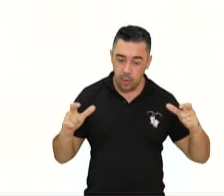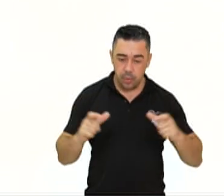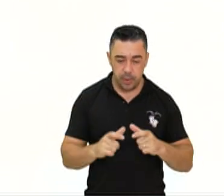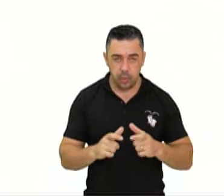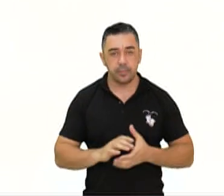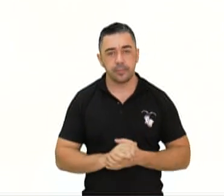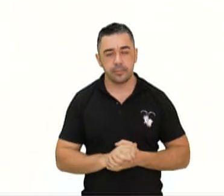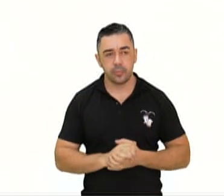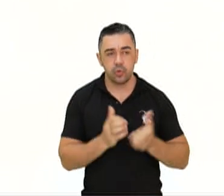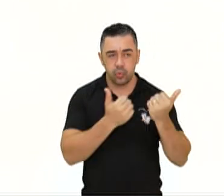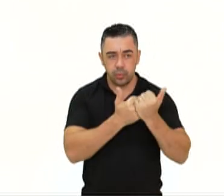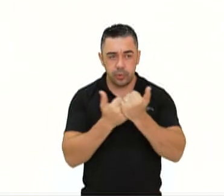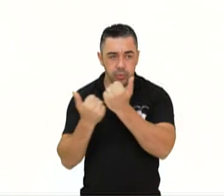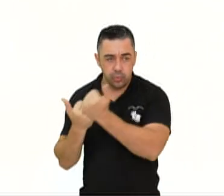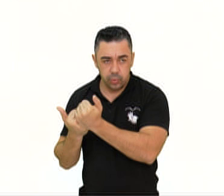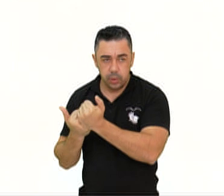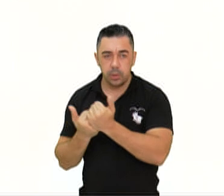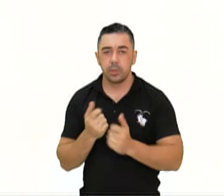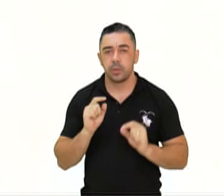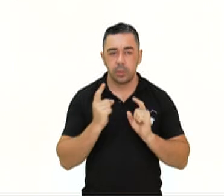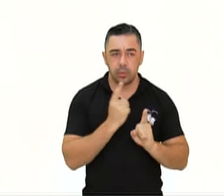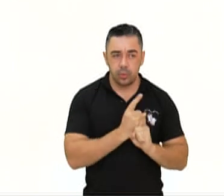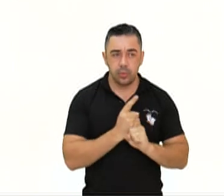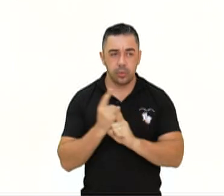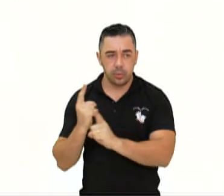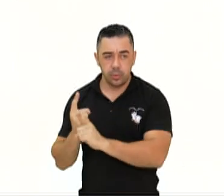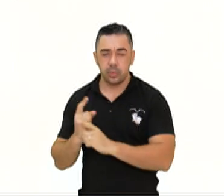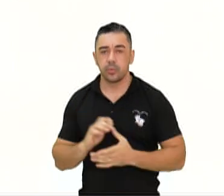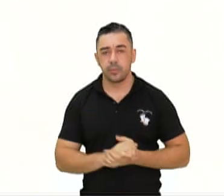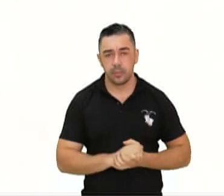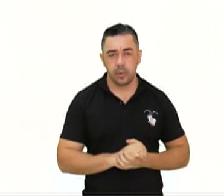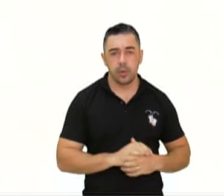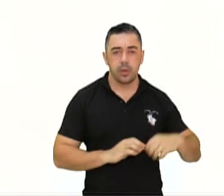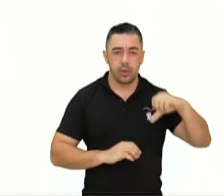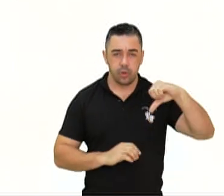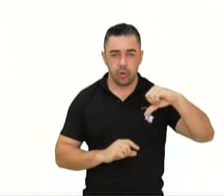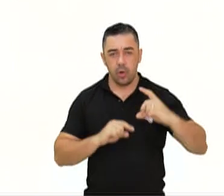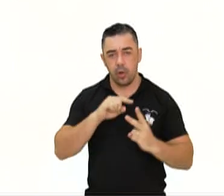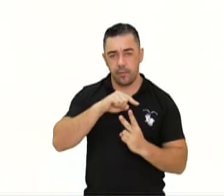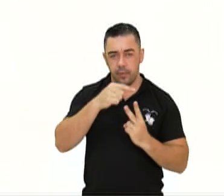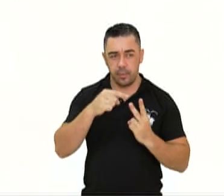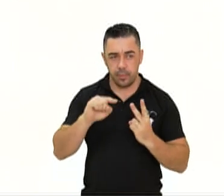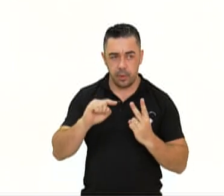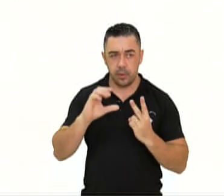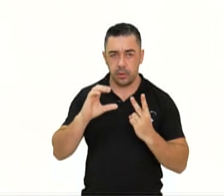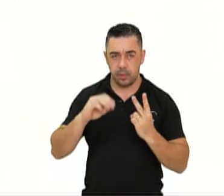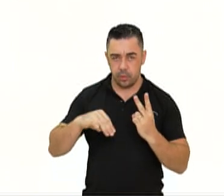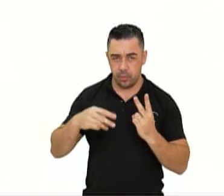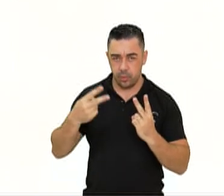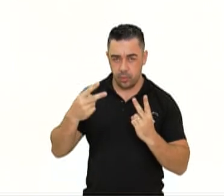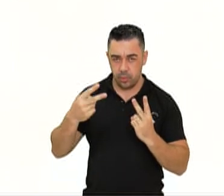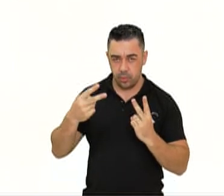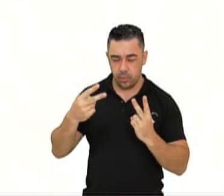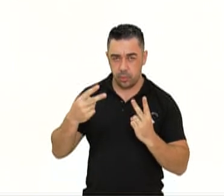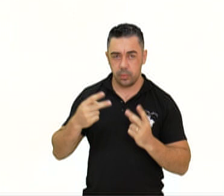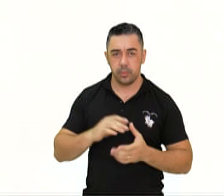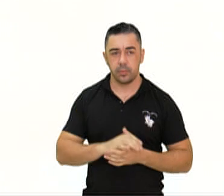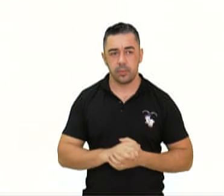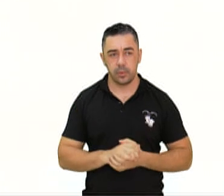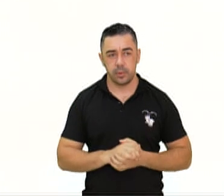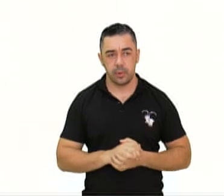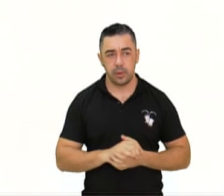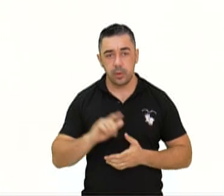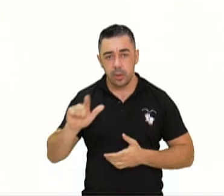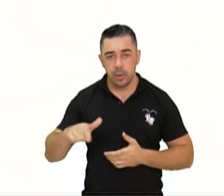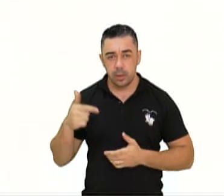menor. Substituindo nas fórmulas da área de base, eu chego que a área da base maior é 9 pi